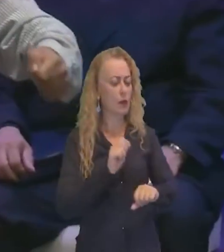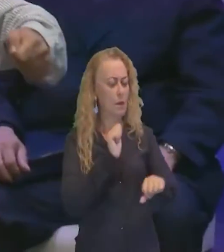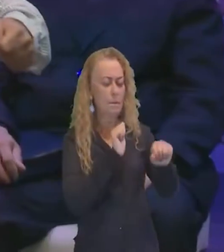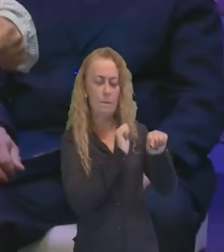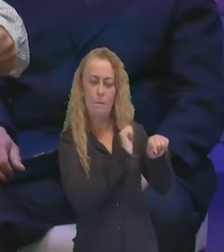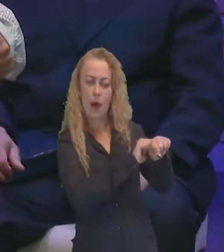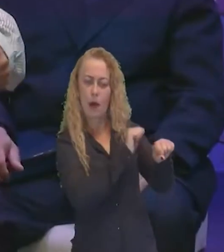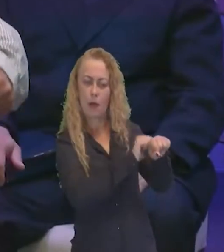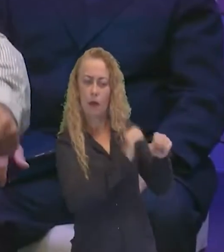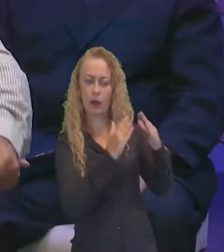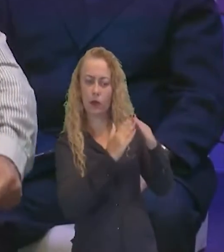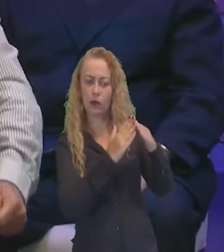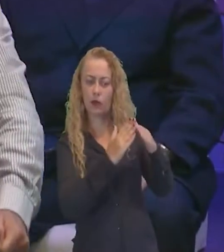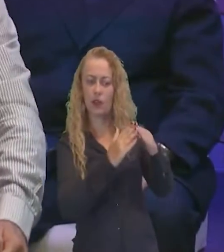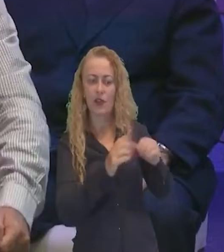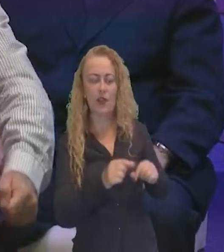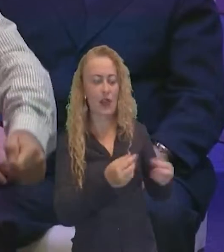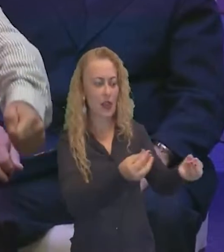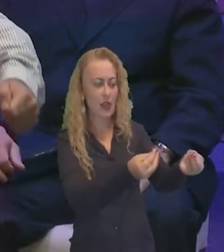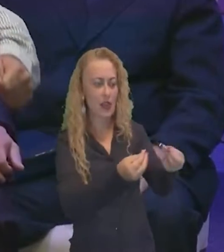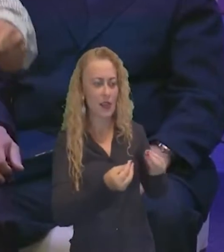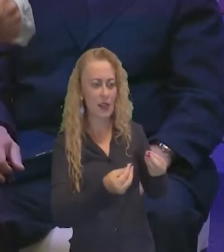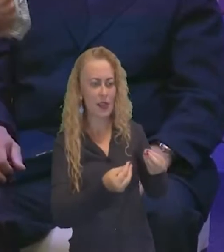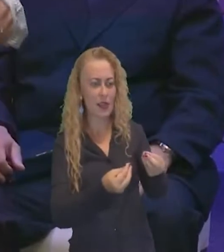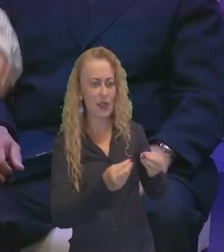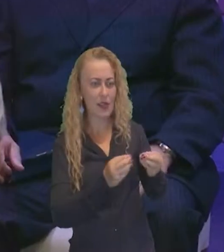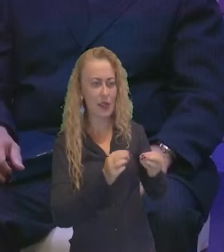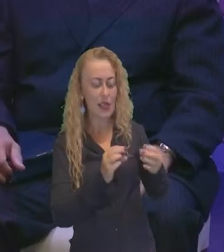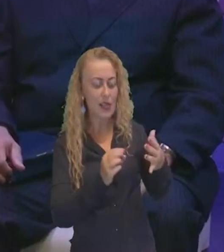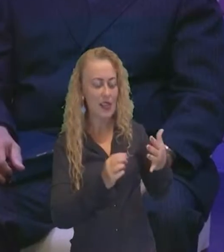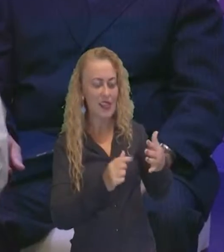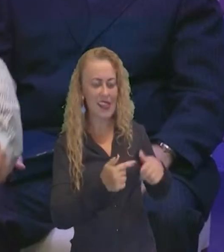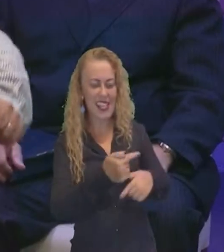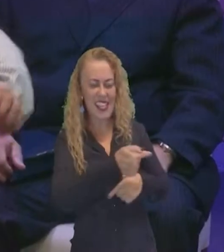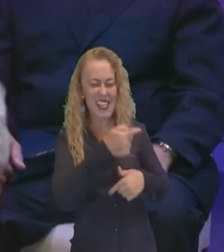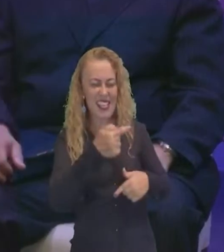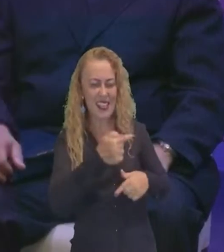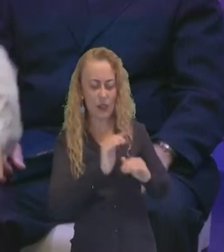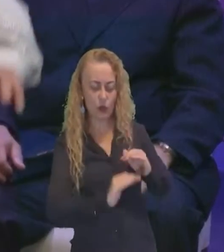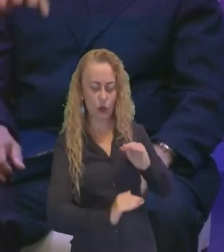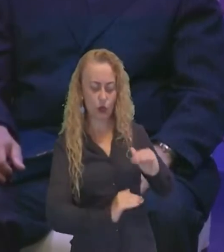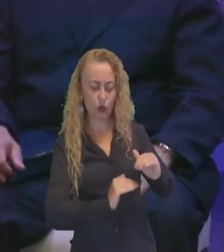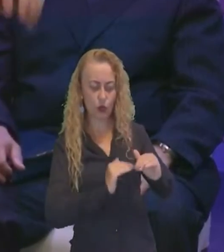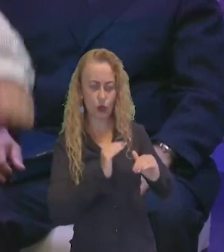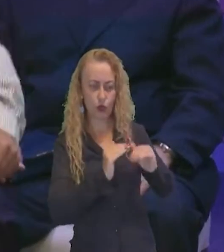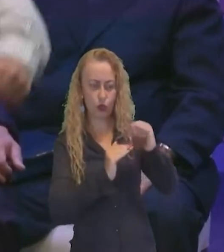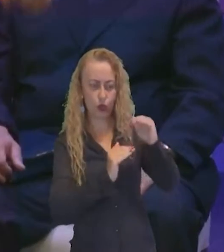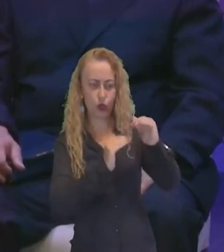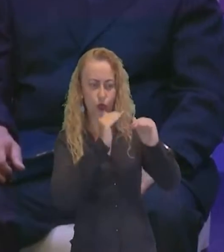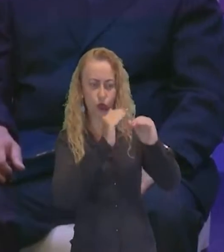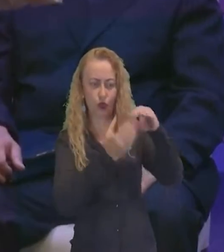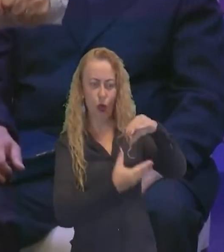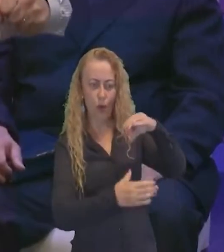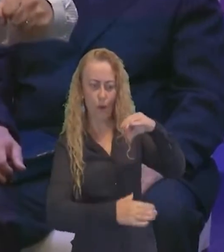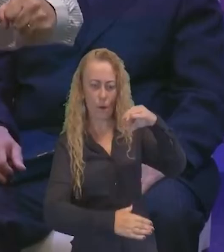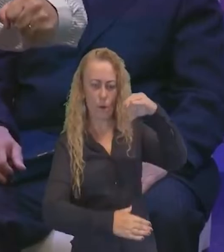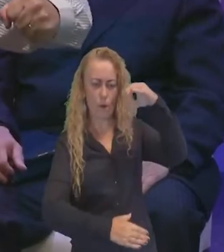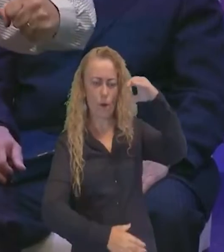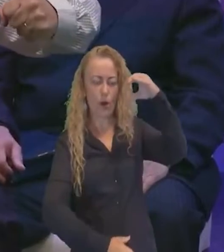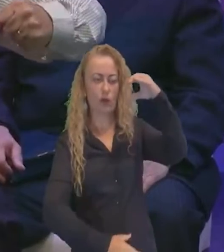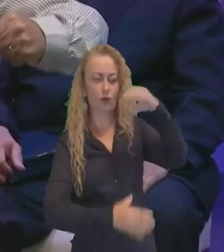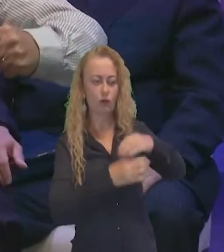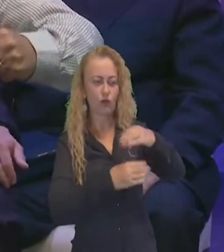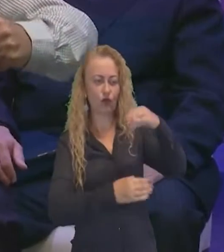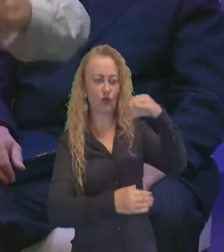eram umas quentinhas legais, irmãos, porque eram umas quentinhas, eram 7, era um negócio que vinha 7 negocinhos assim, era grandão aquele negócio.